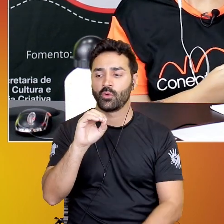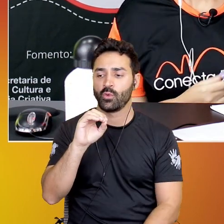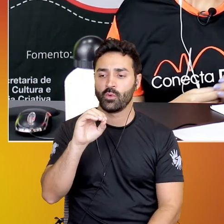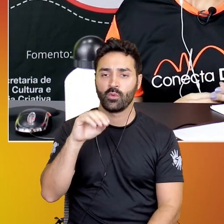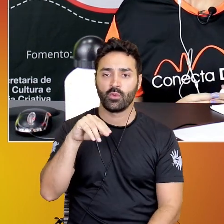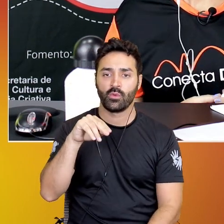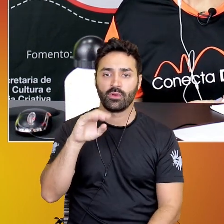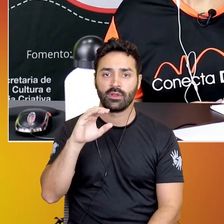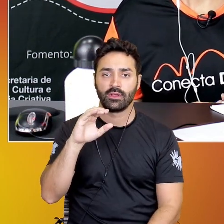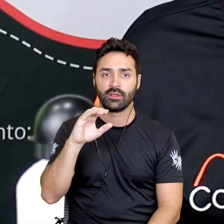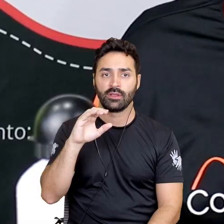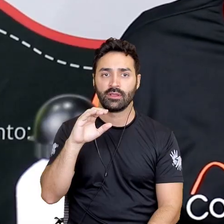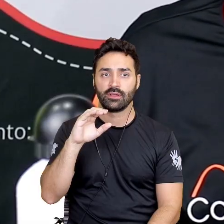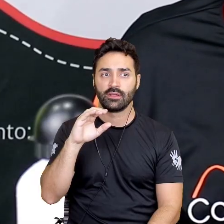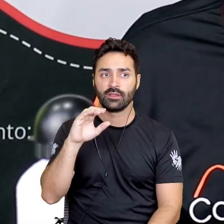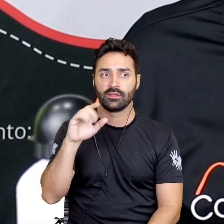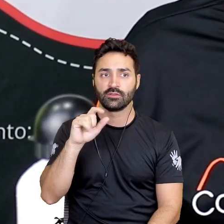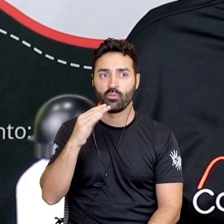Excelente.